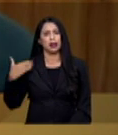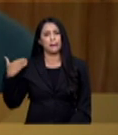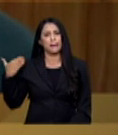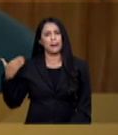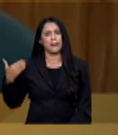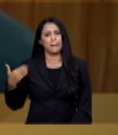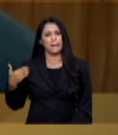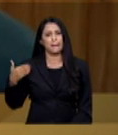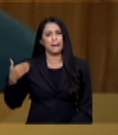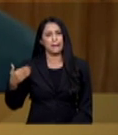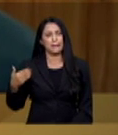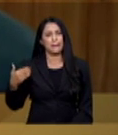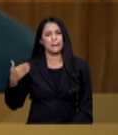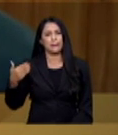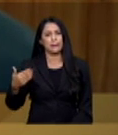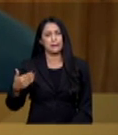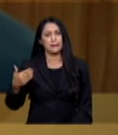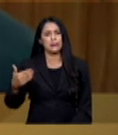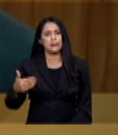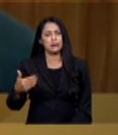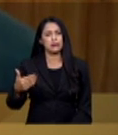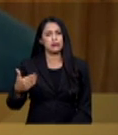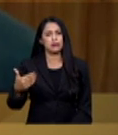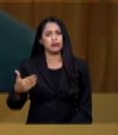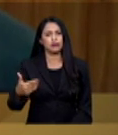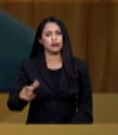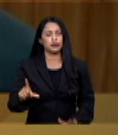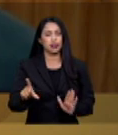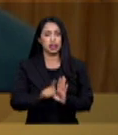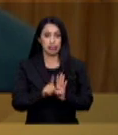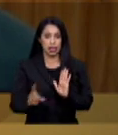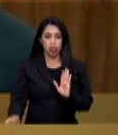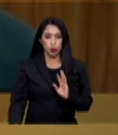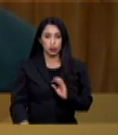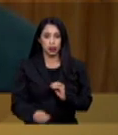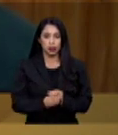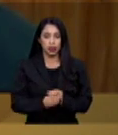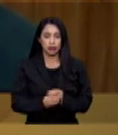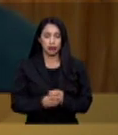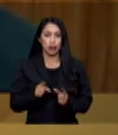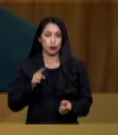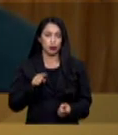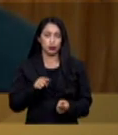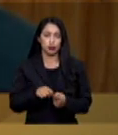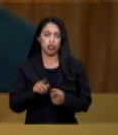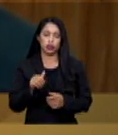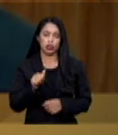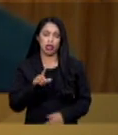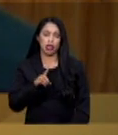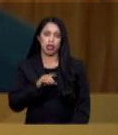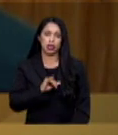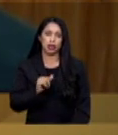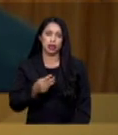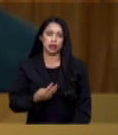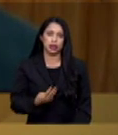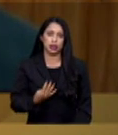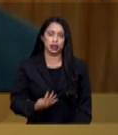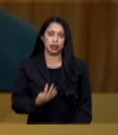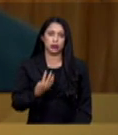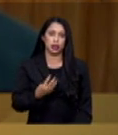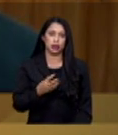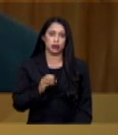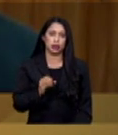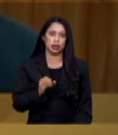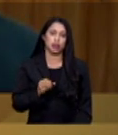desde eu vejo que essa lei complementar foi objeto da ADI 3430